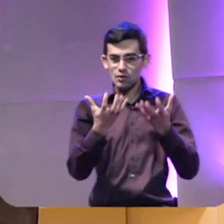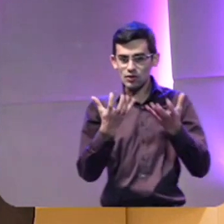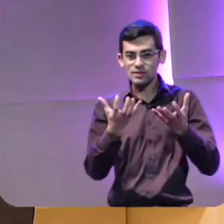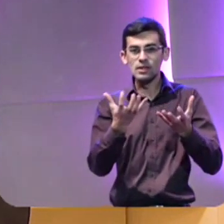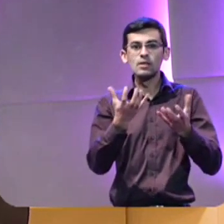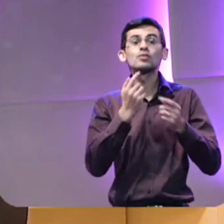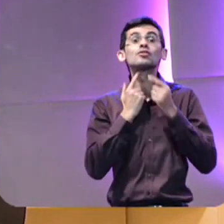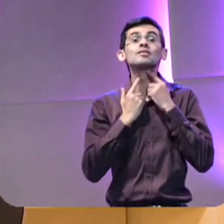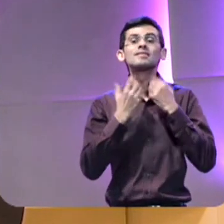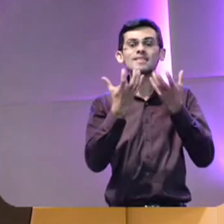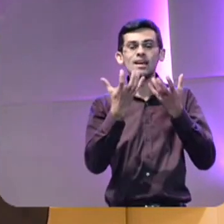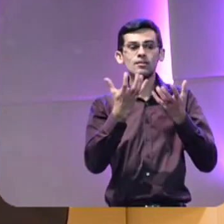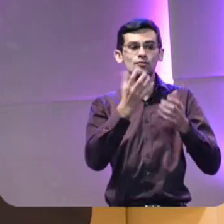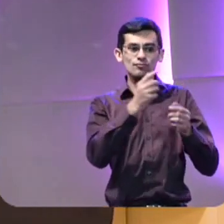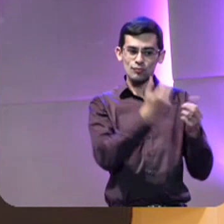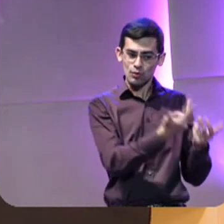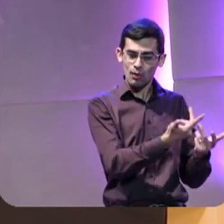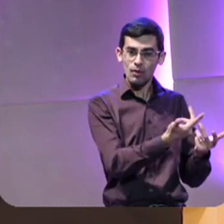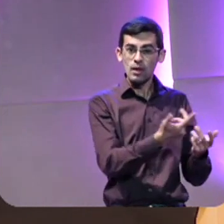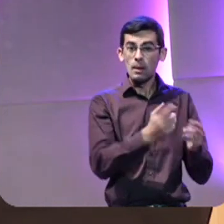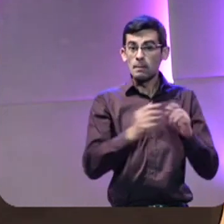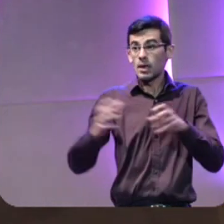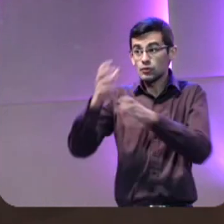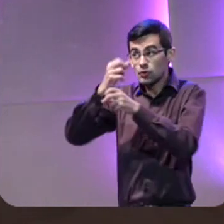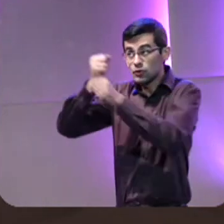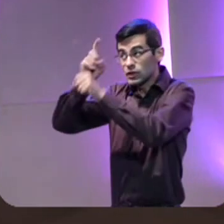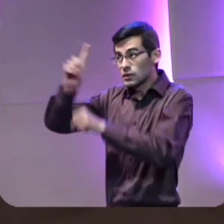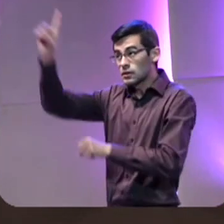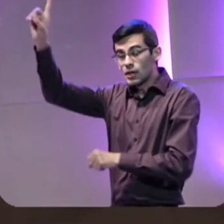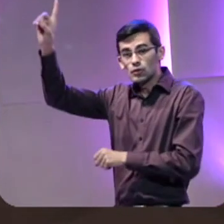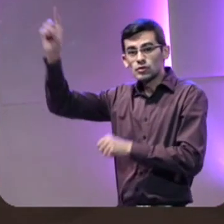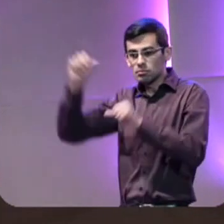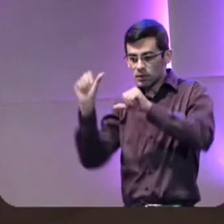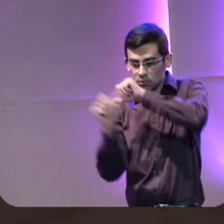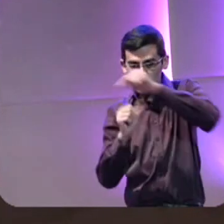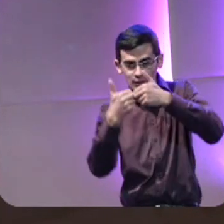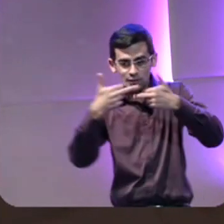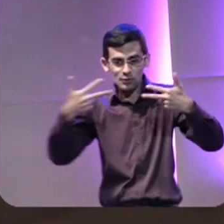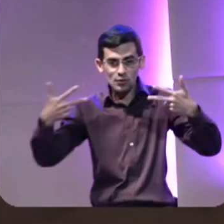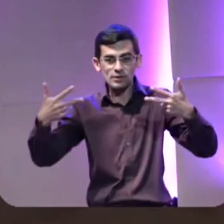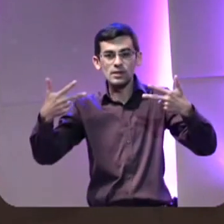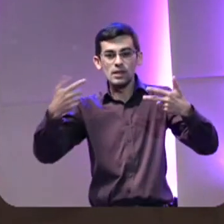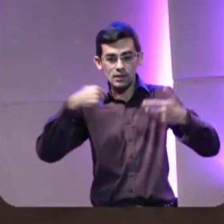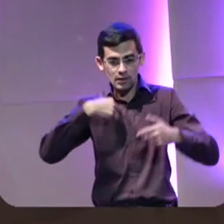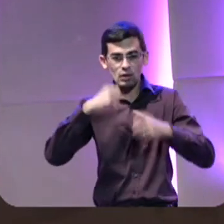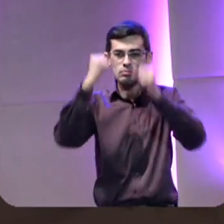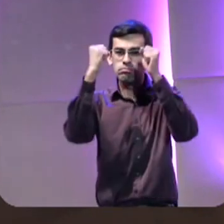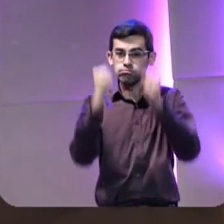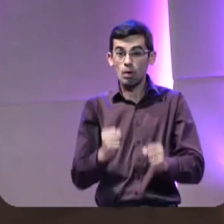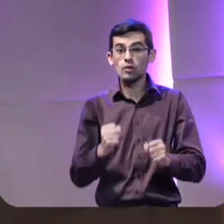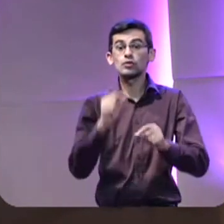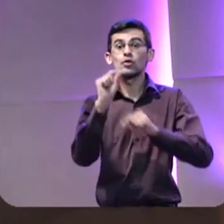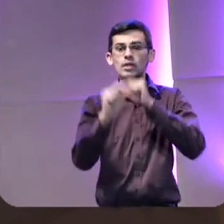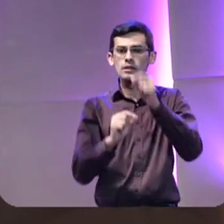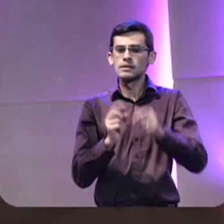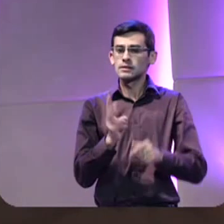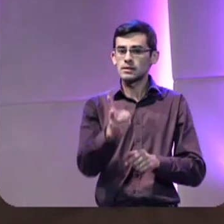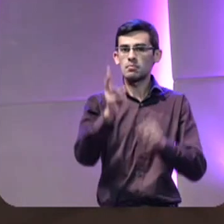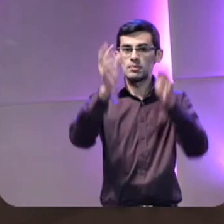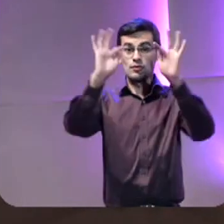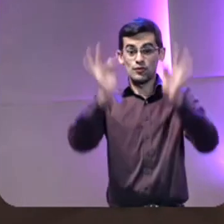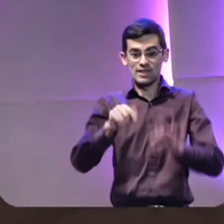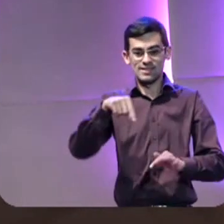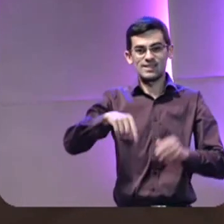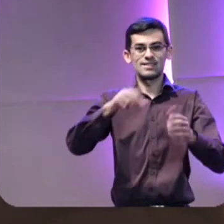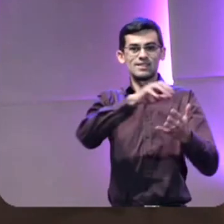ele fosse. Confiando em Deus para endireitar todas as coisas, para que eu possa ser moderadamente feliz